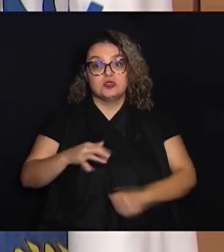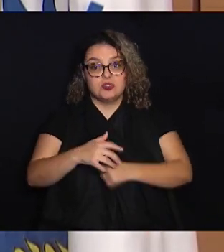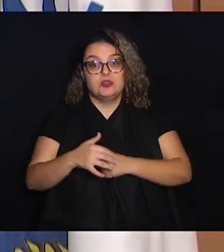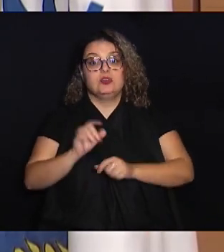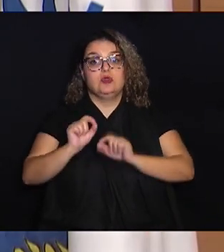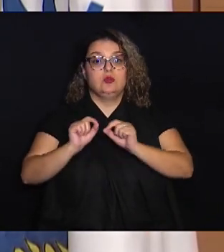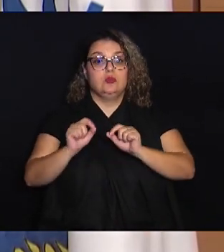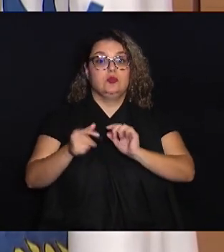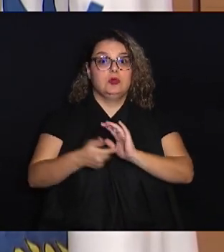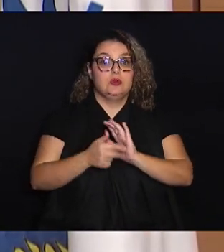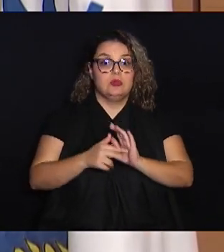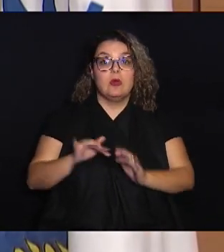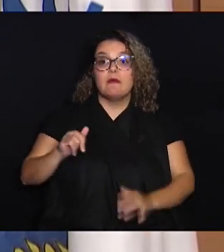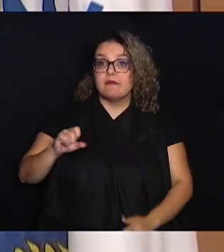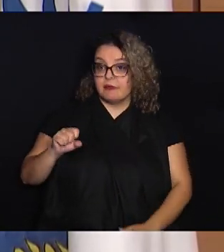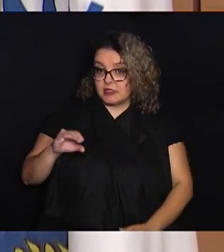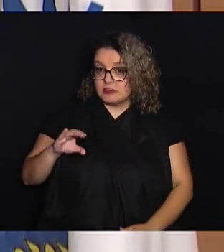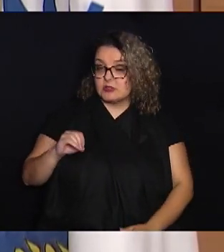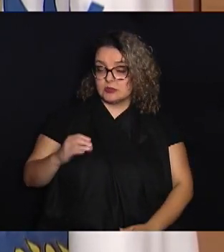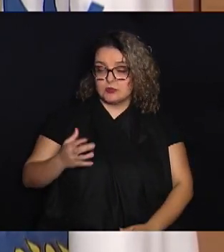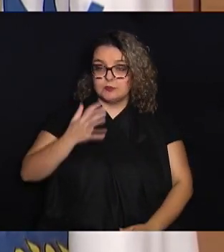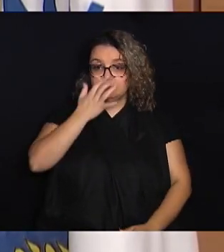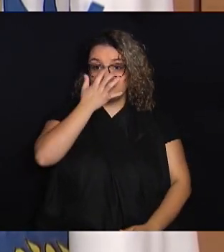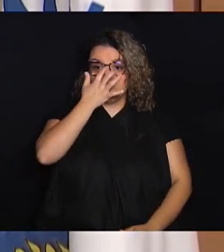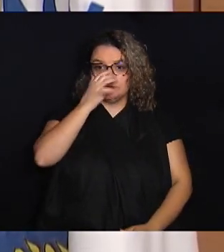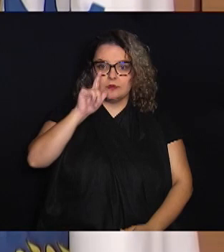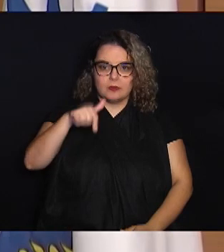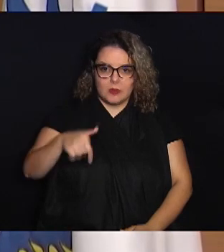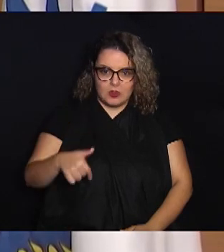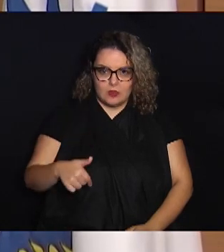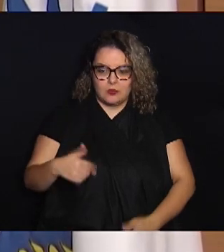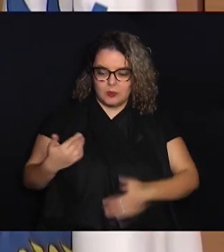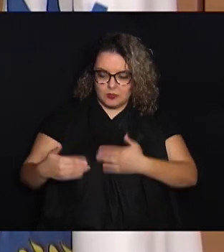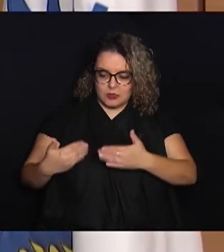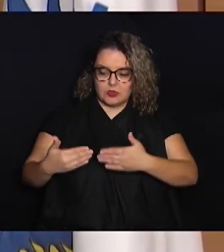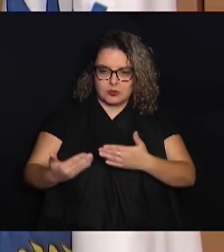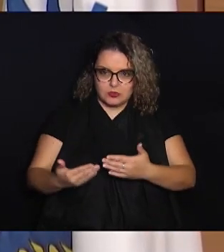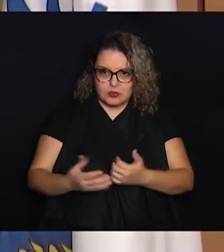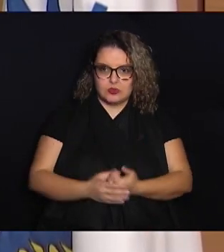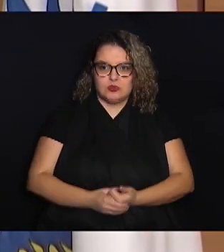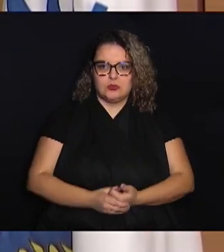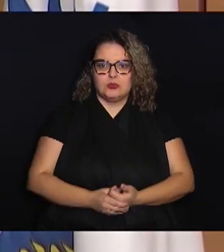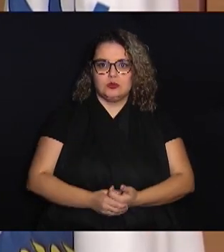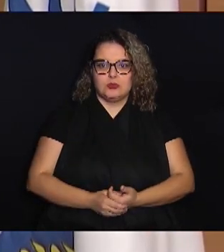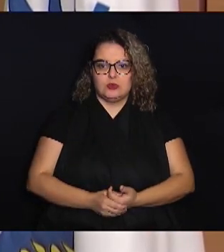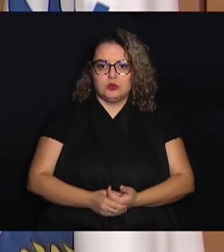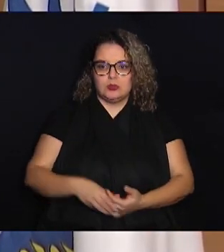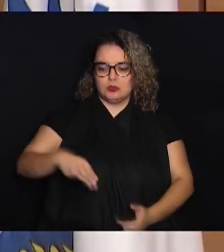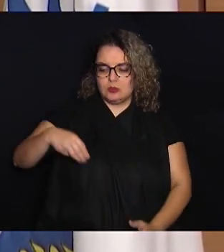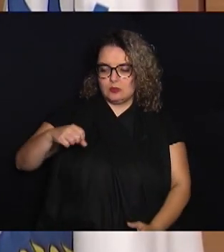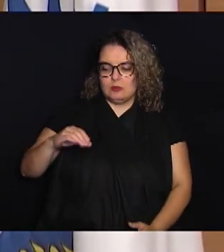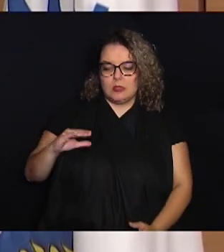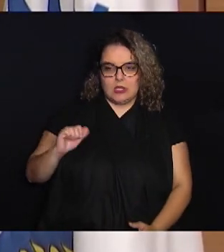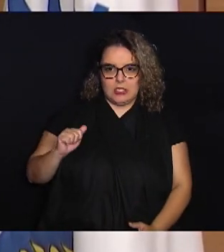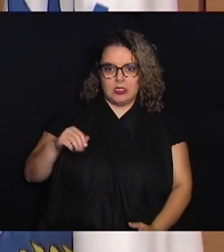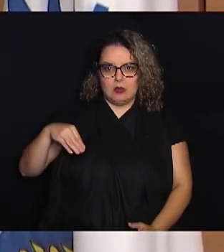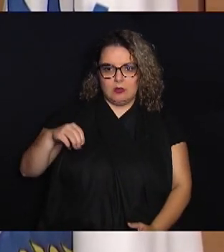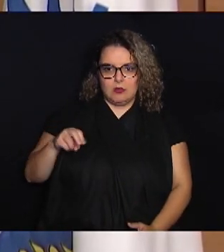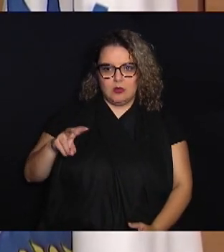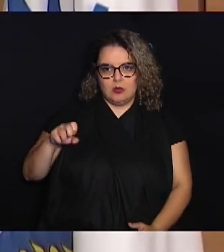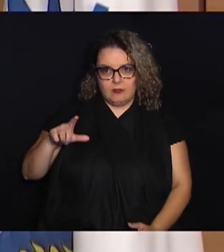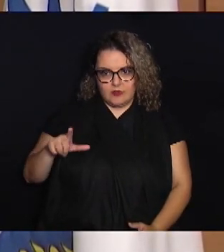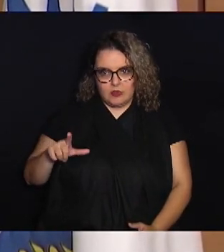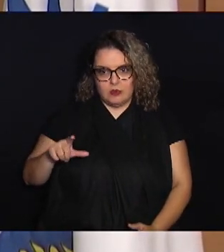memorial físico. E depois nós estamos também em andamento com o MECA móvel,